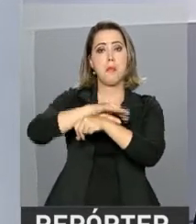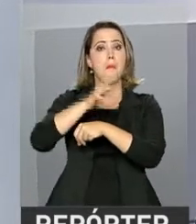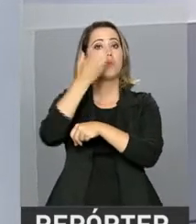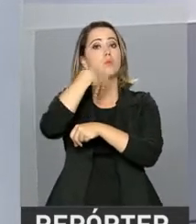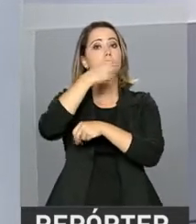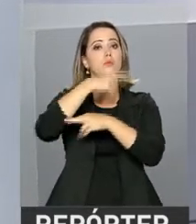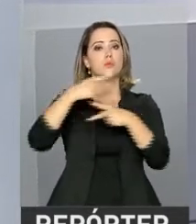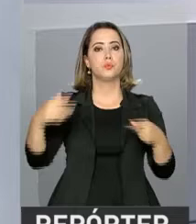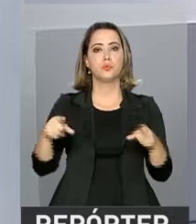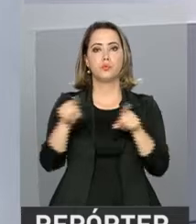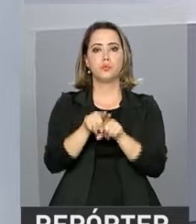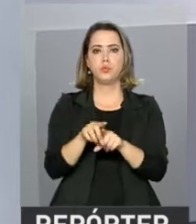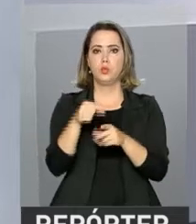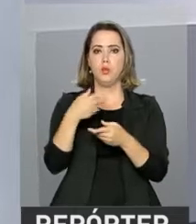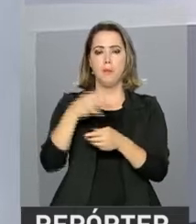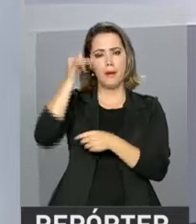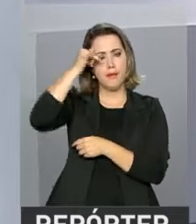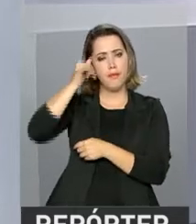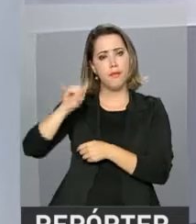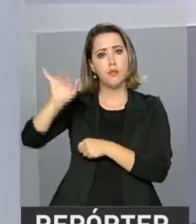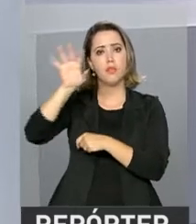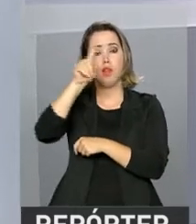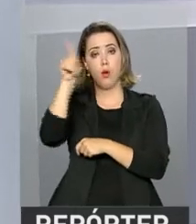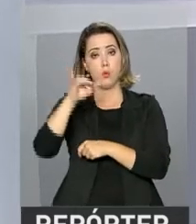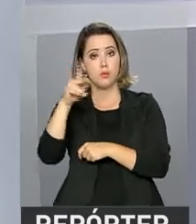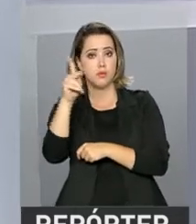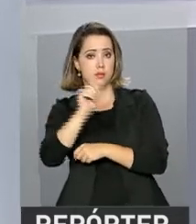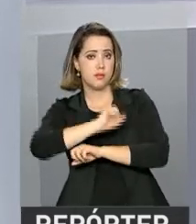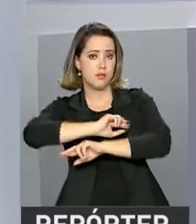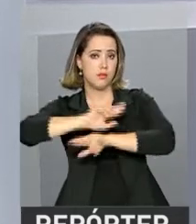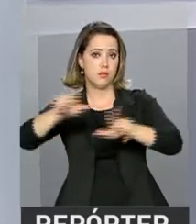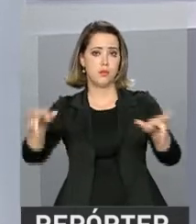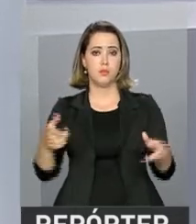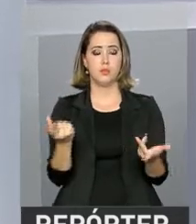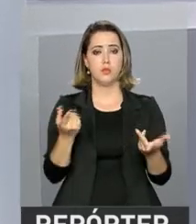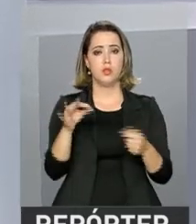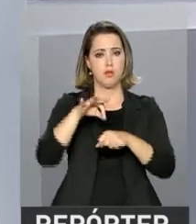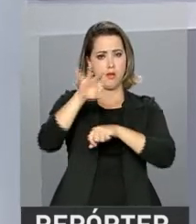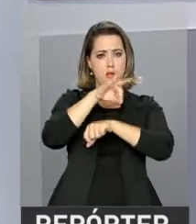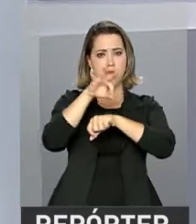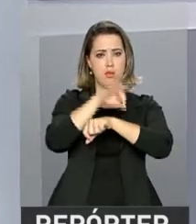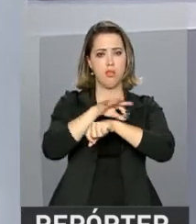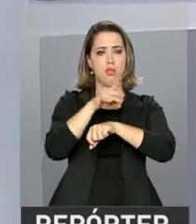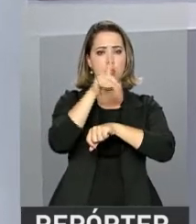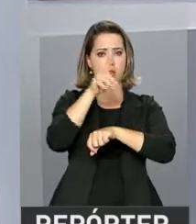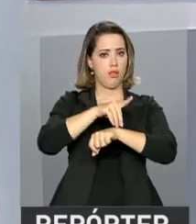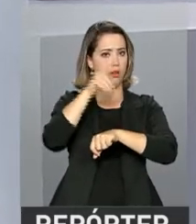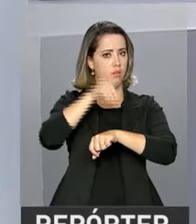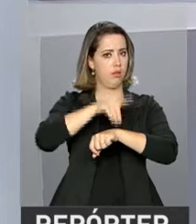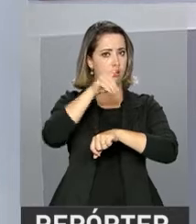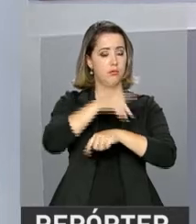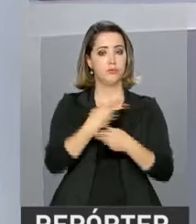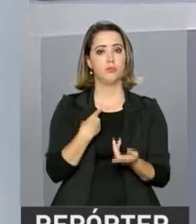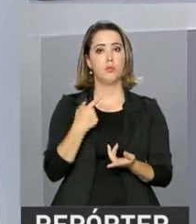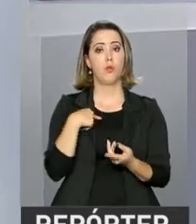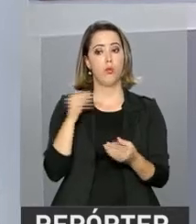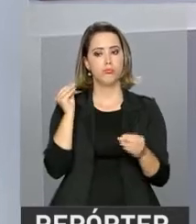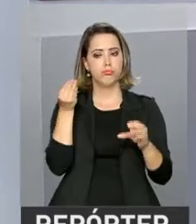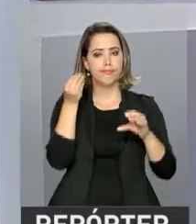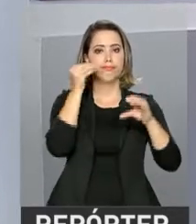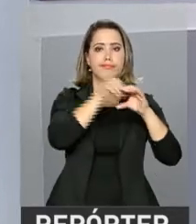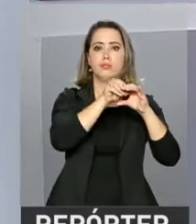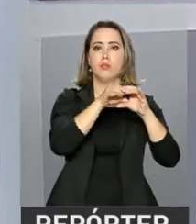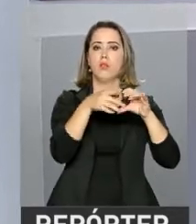é inserida no mosquito Aedes aegypti e torna esse mosquito imune ao vírus das três doenças, incapacitando